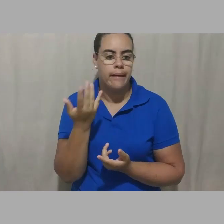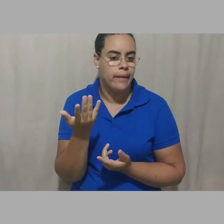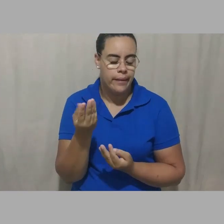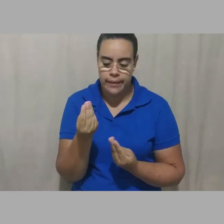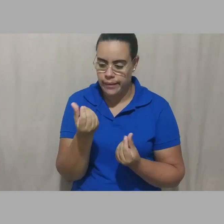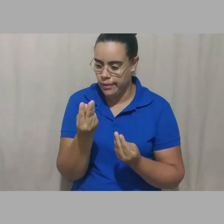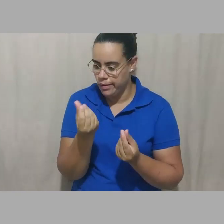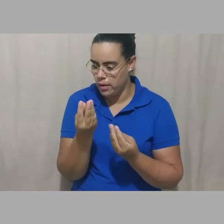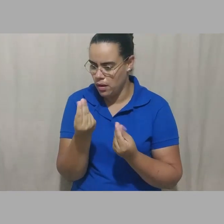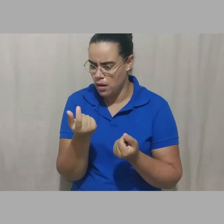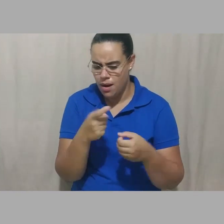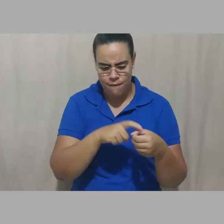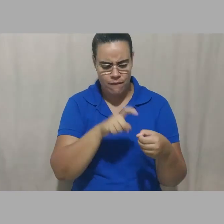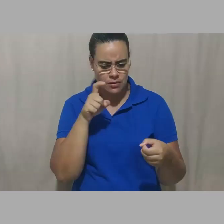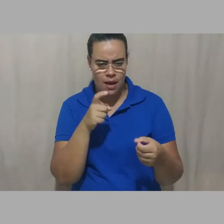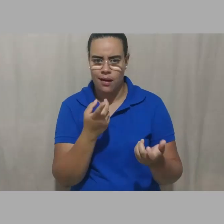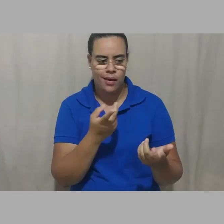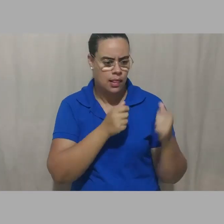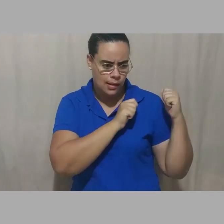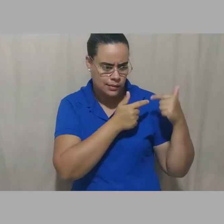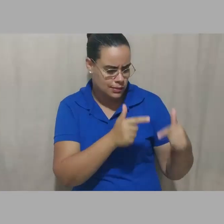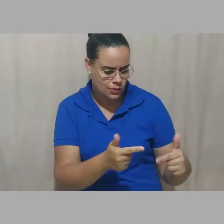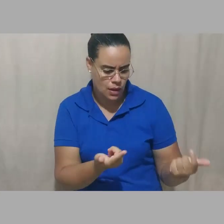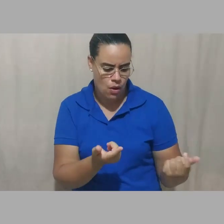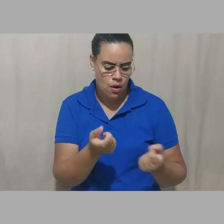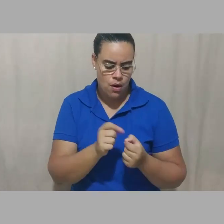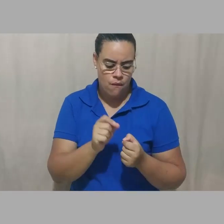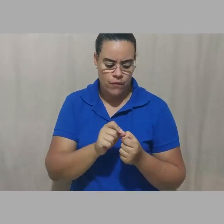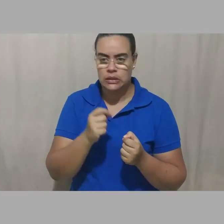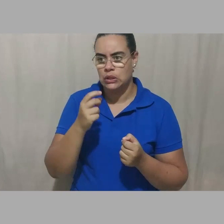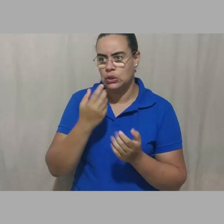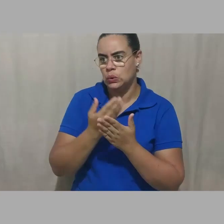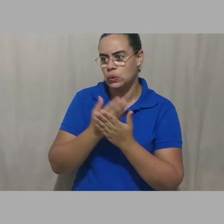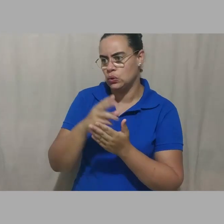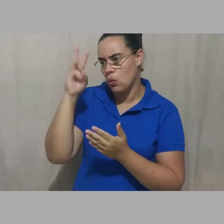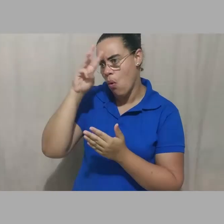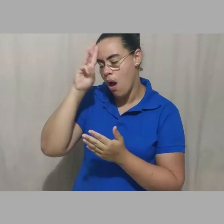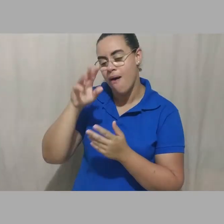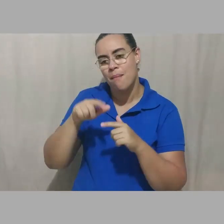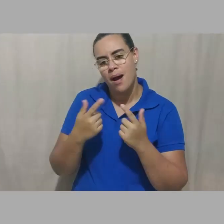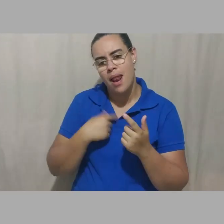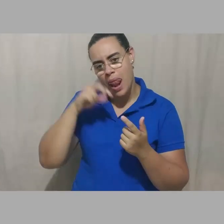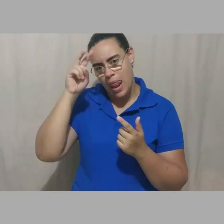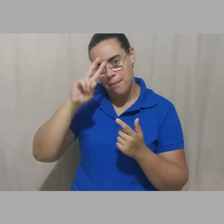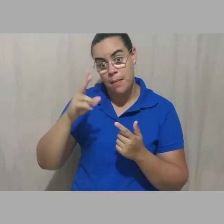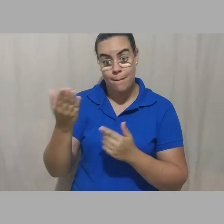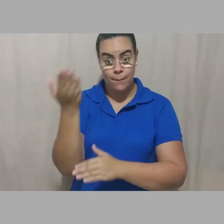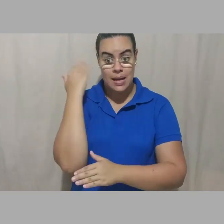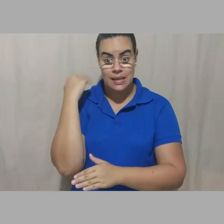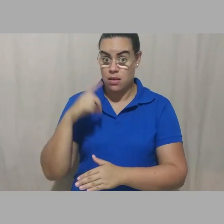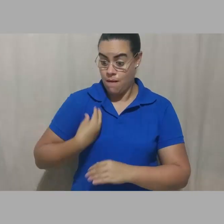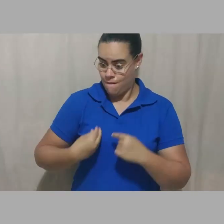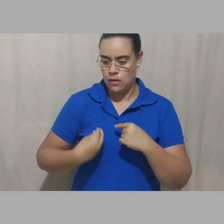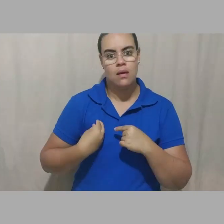se desapegar de formas mais tradicionais do fazer historiográfico, né? Além de conceber que o passado